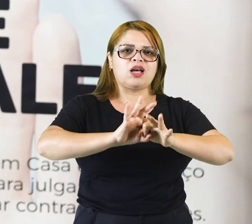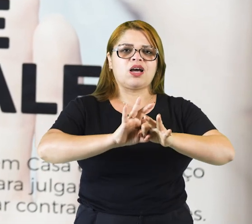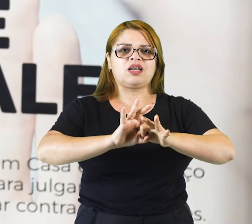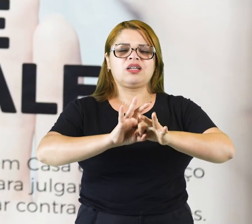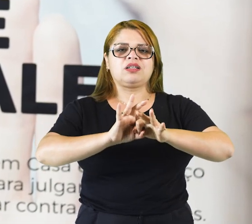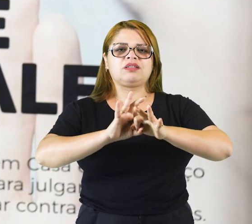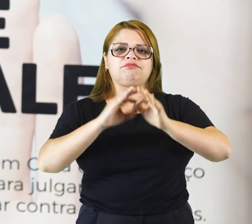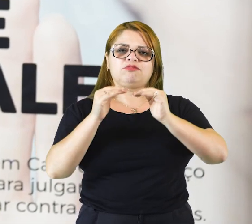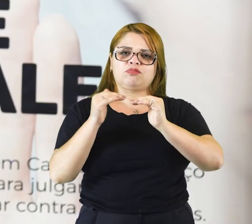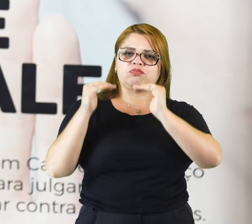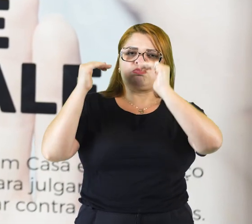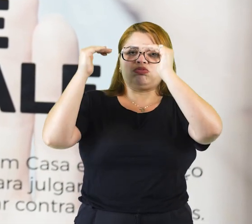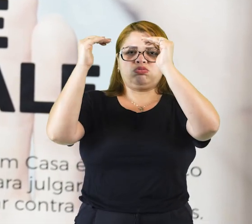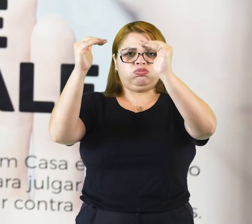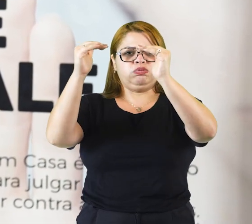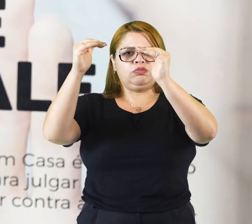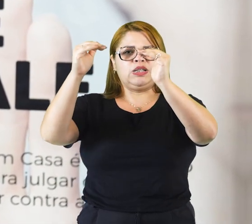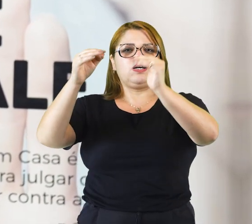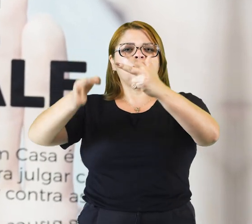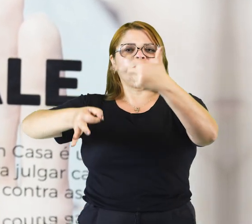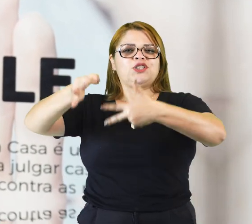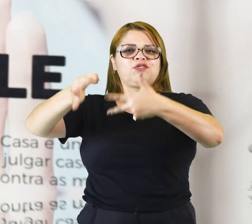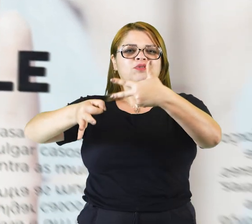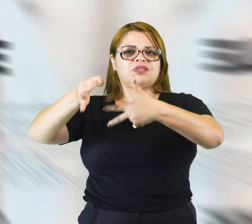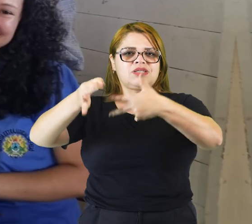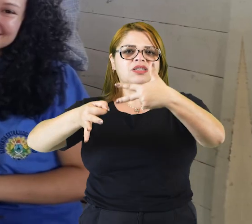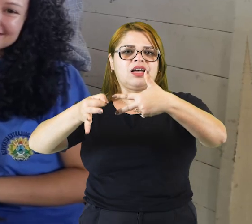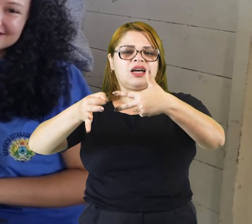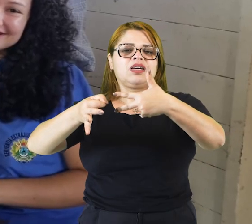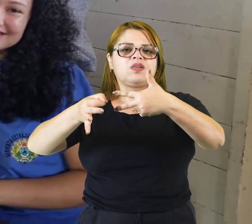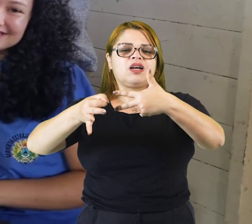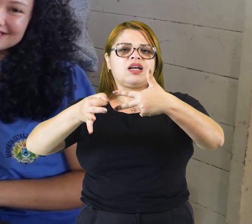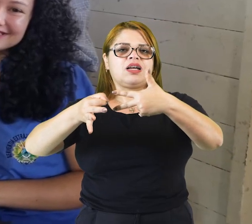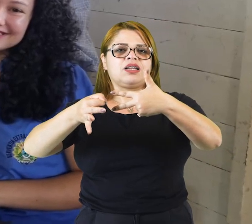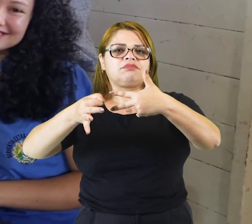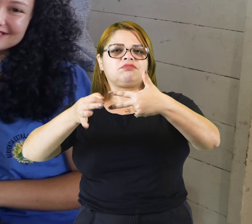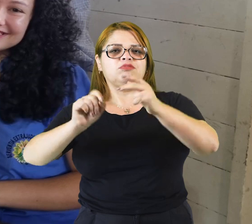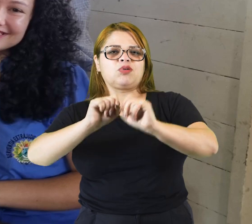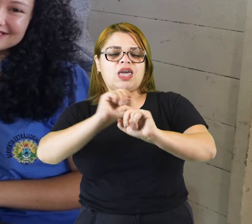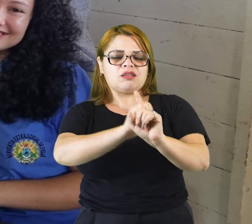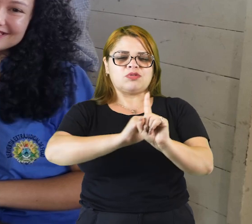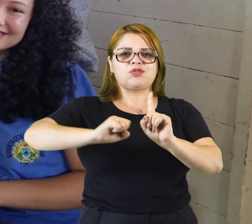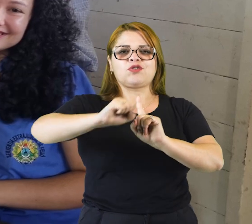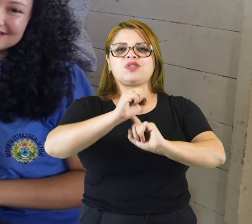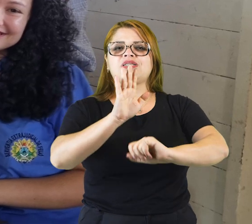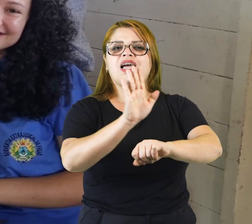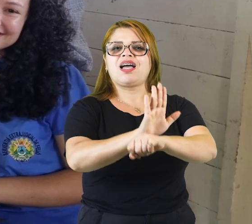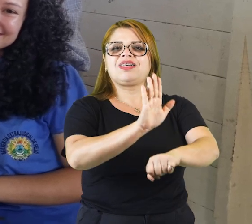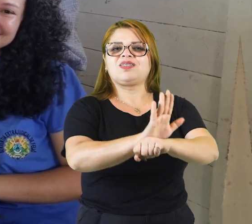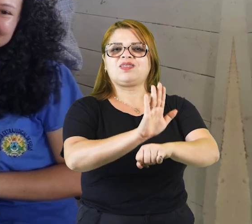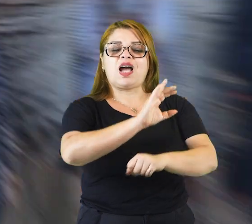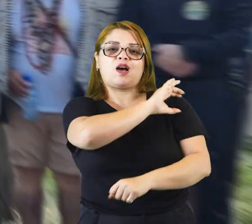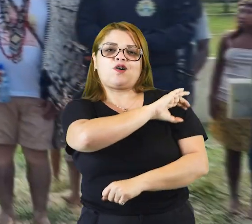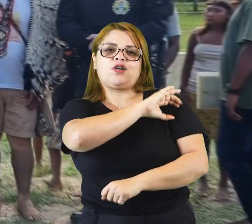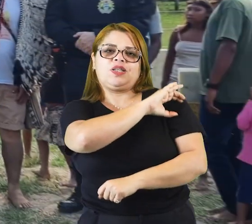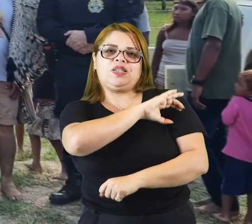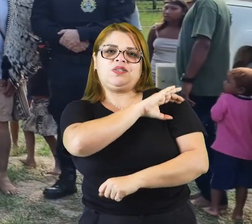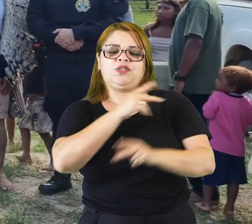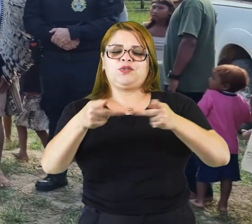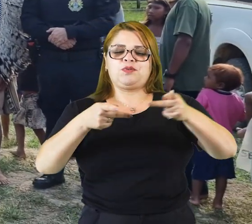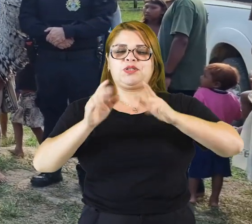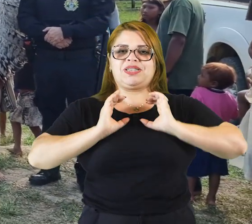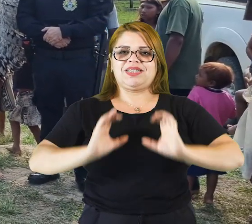que elevam o nome do Poder Judiciário do ponto de vista daquela abordagem social, a coordenadoria do Projeto